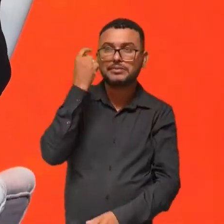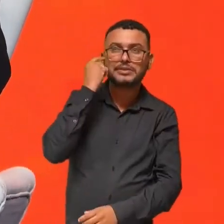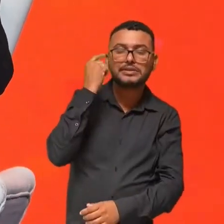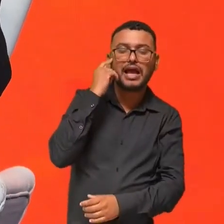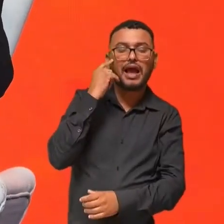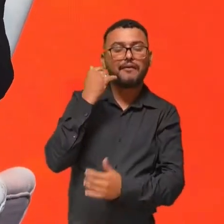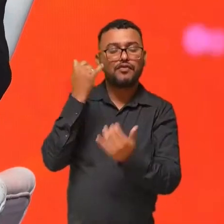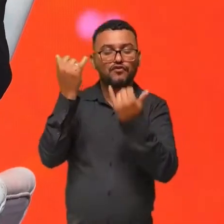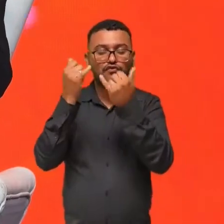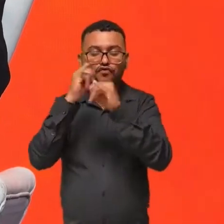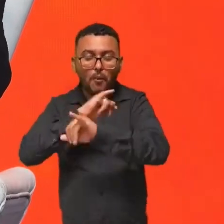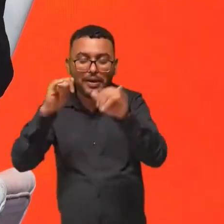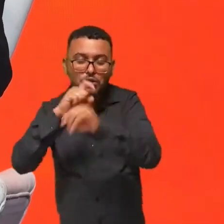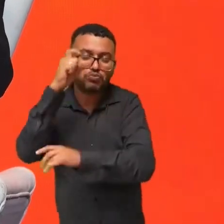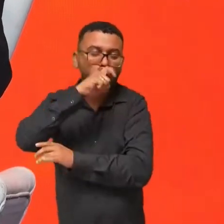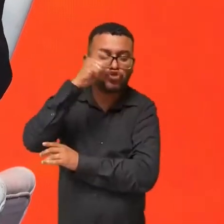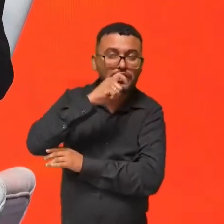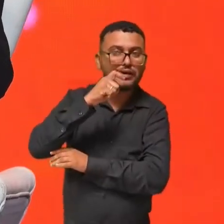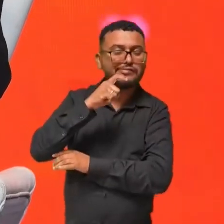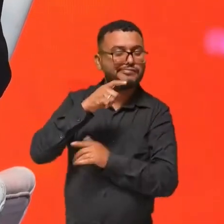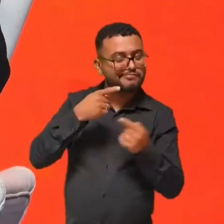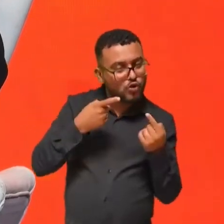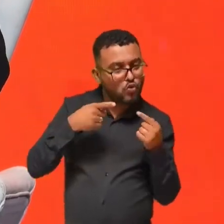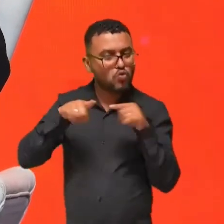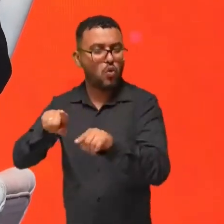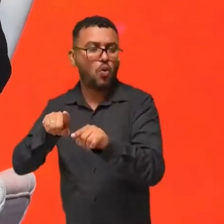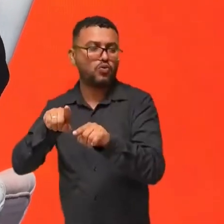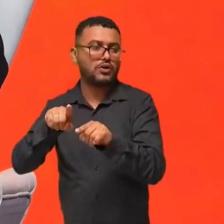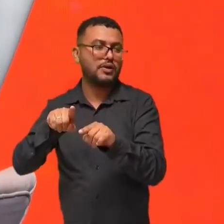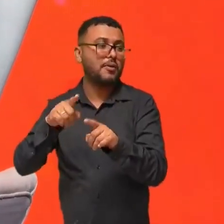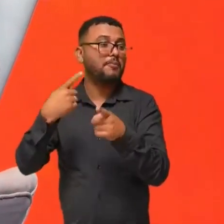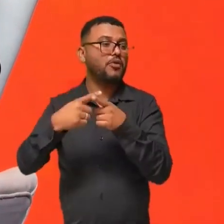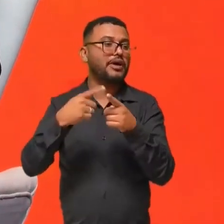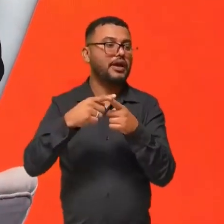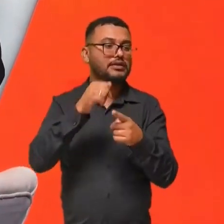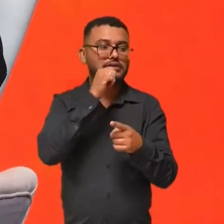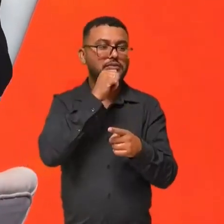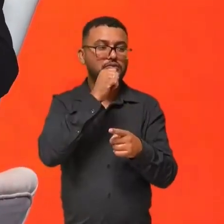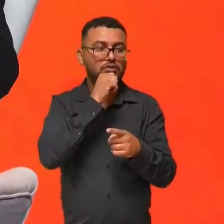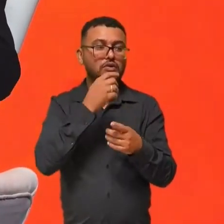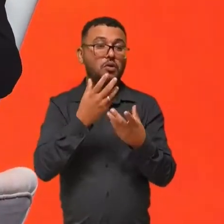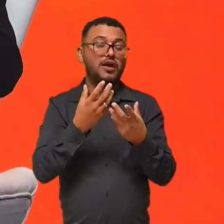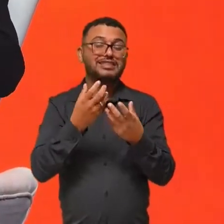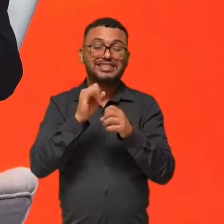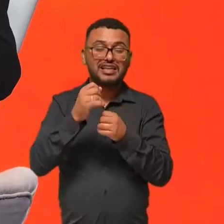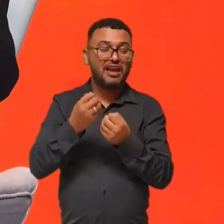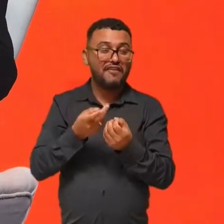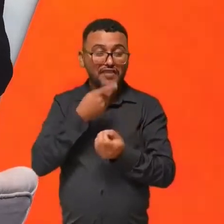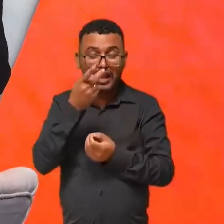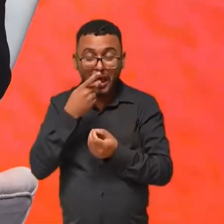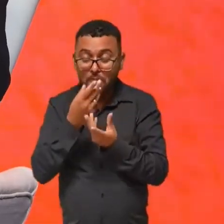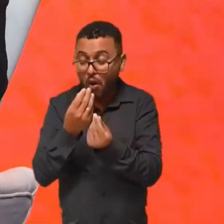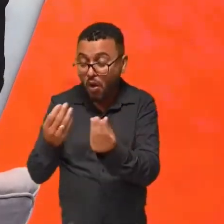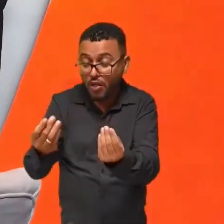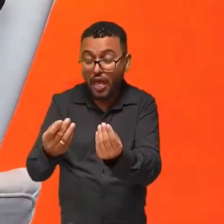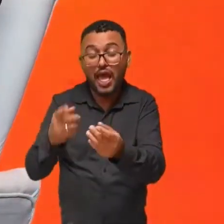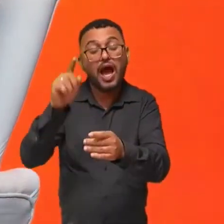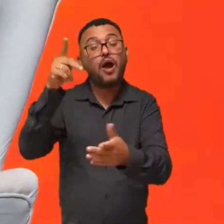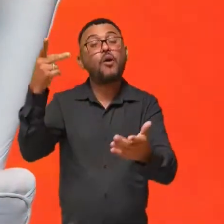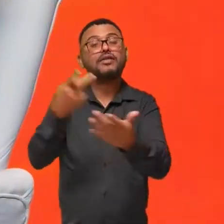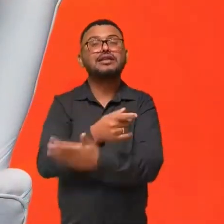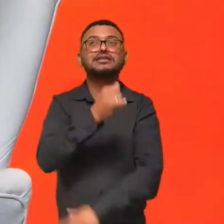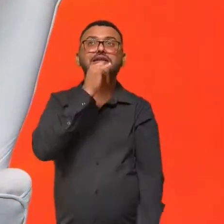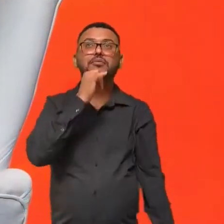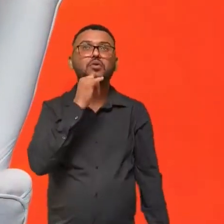no seu âmbito. Porque a gente fica falando e muitas vezes não faz. É muito fácil ficar falando, está cheio de fake news por aí,